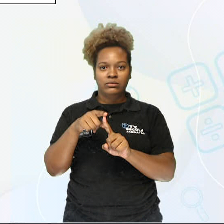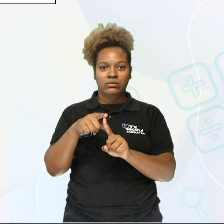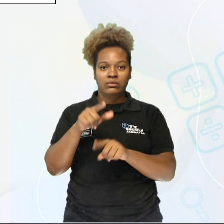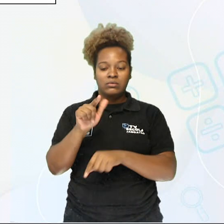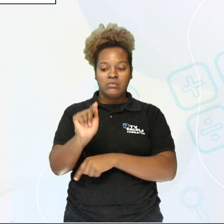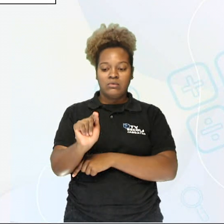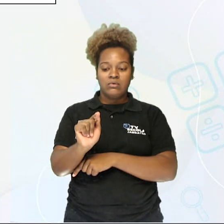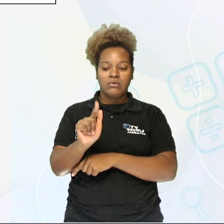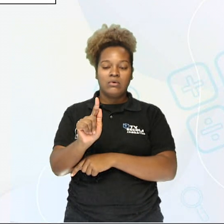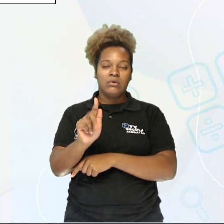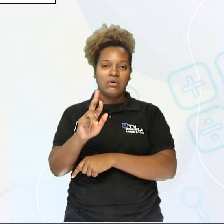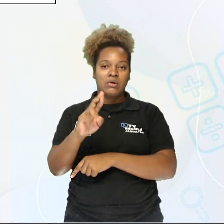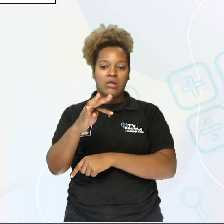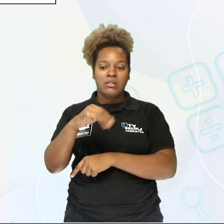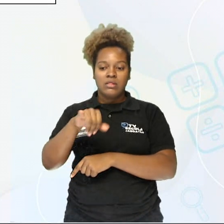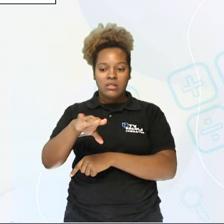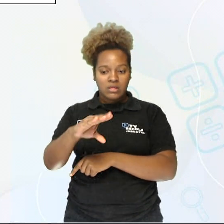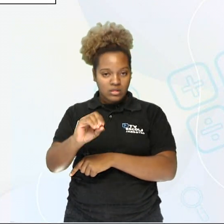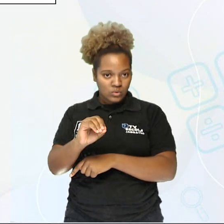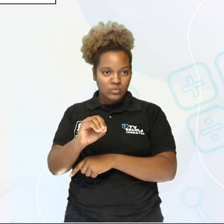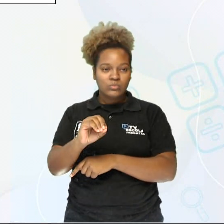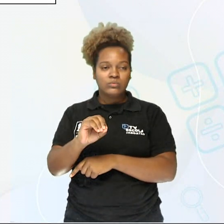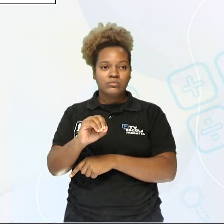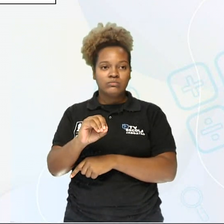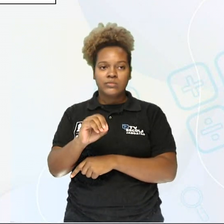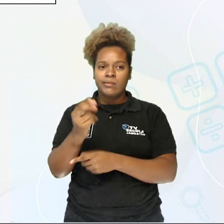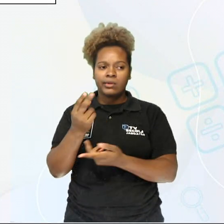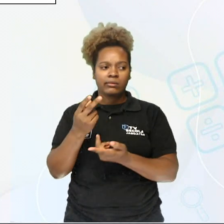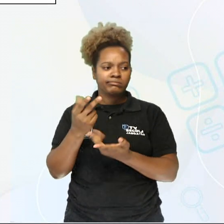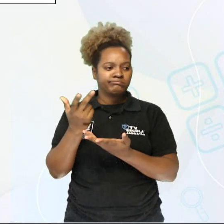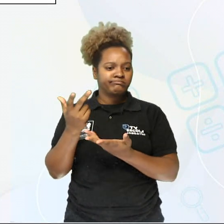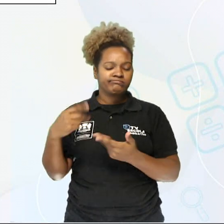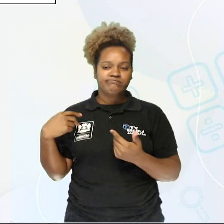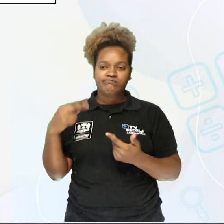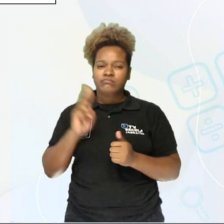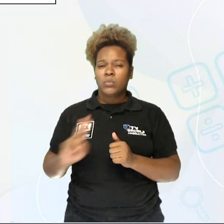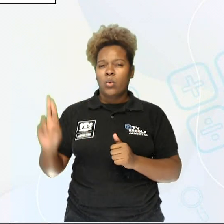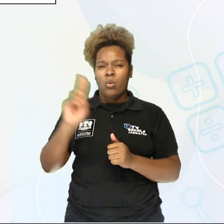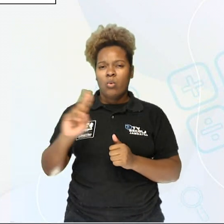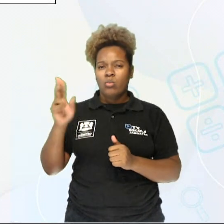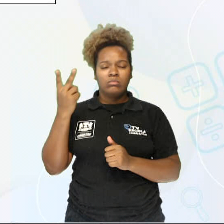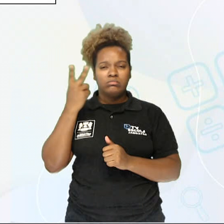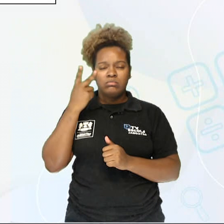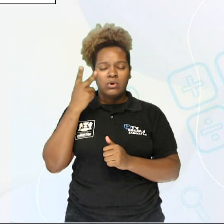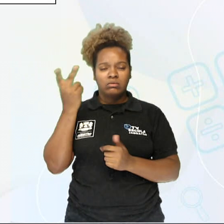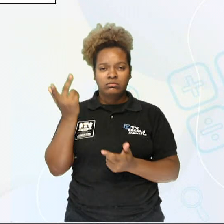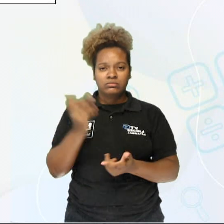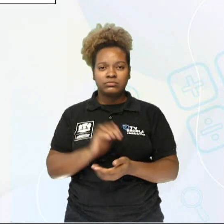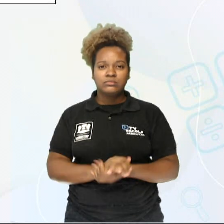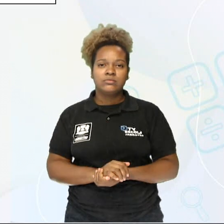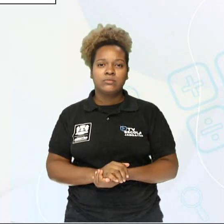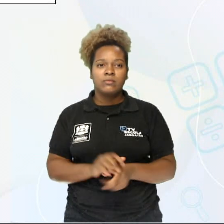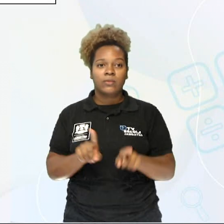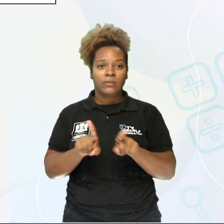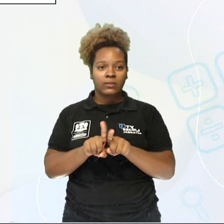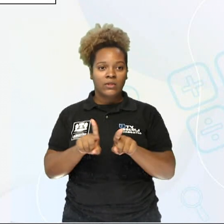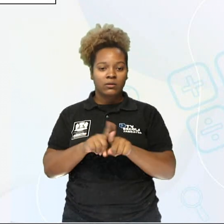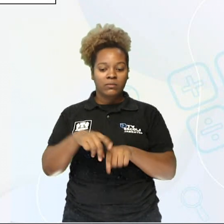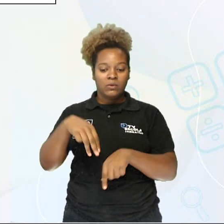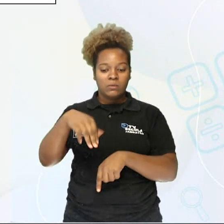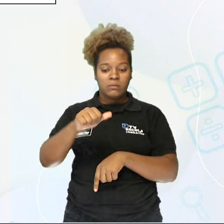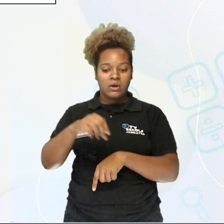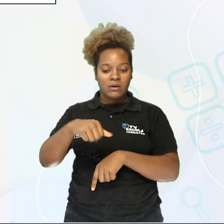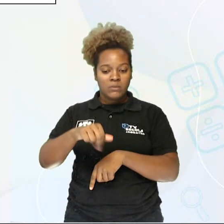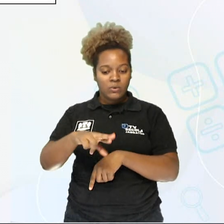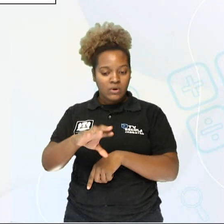Temos o granito, também muito utilizado no nosso dia a dia, tá? Temos também o mármore, que é um